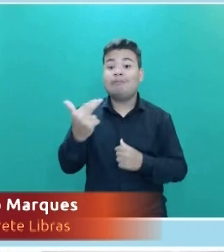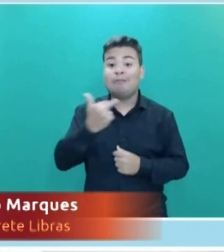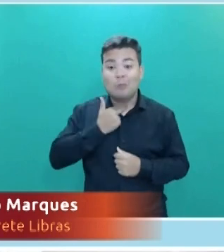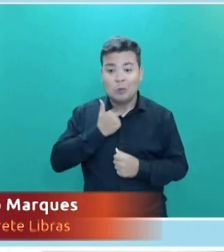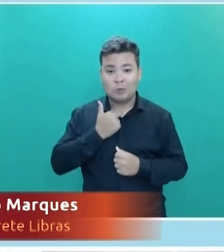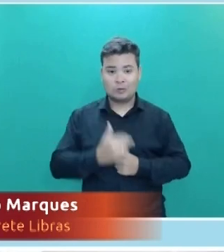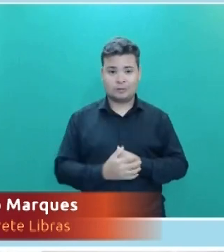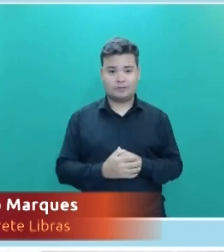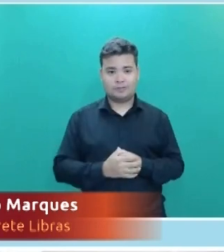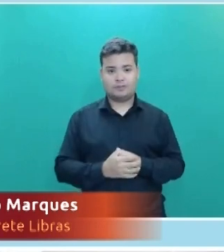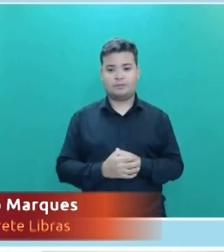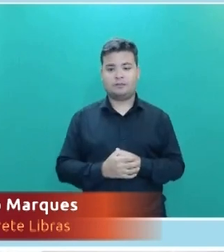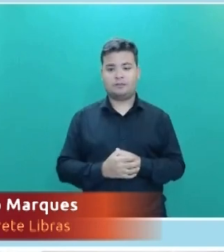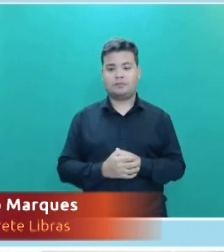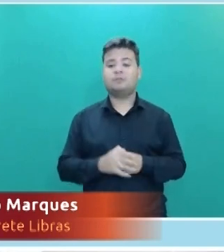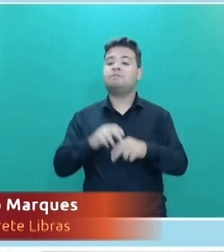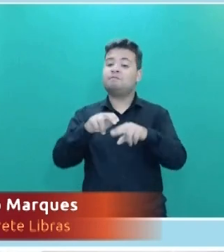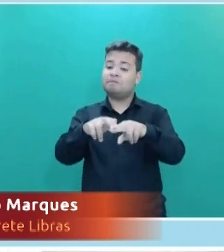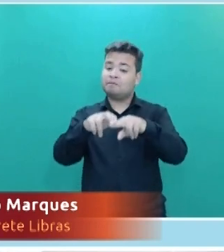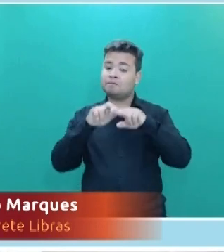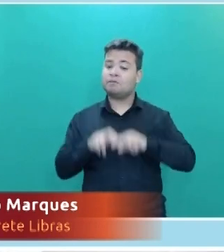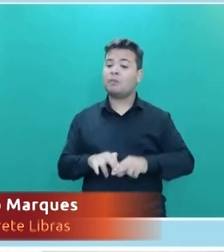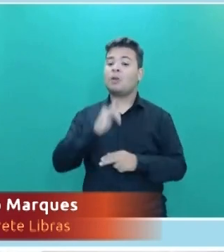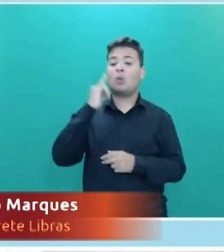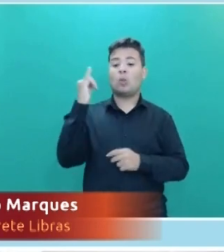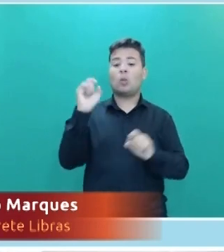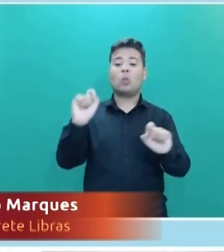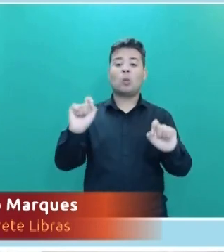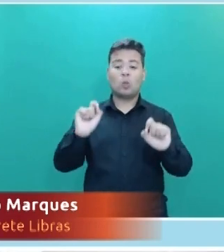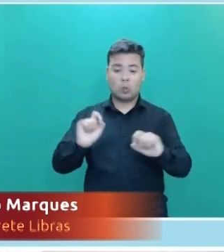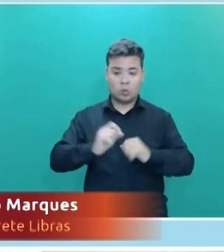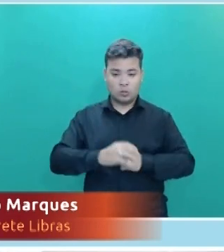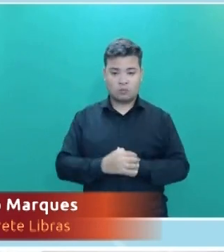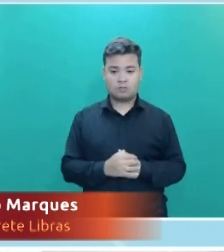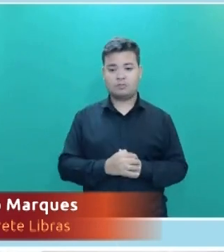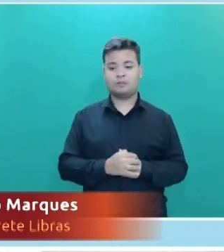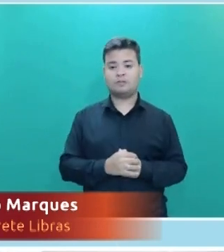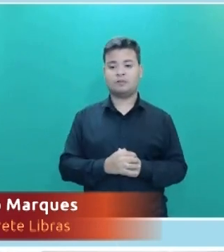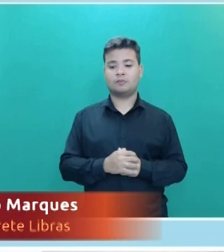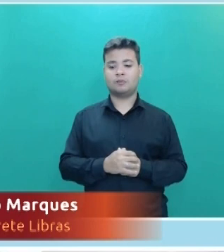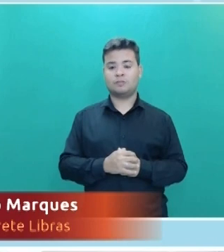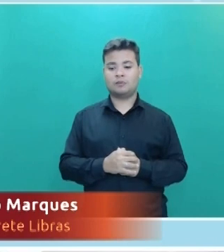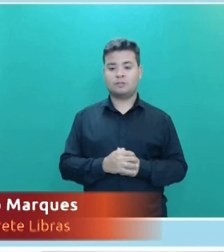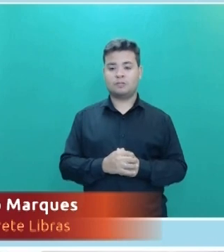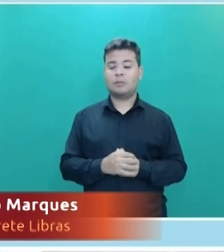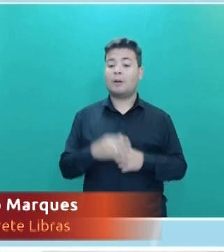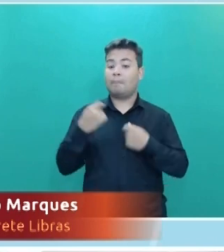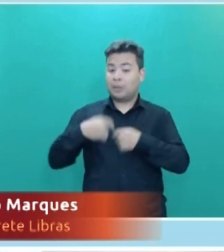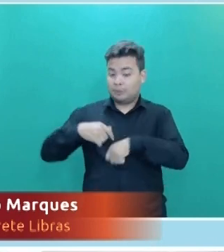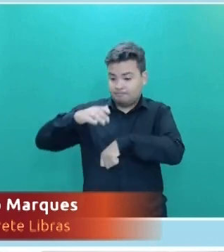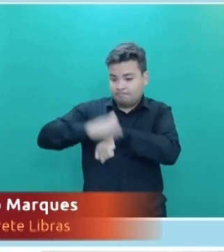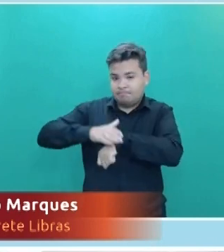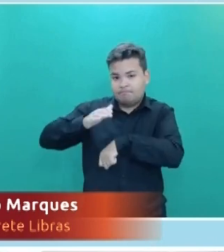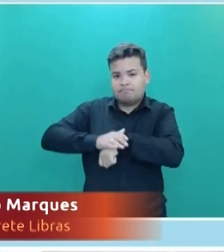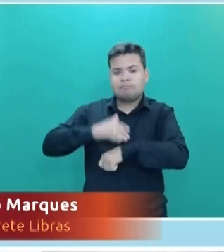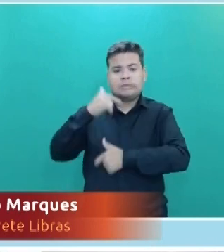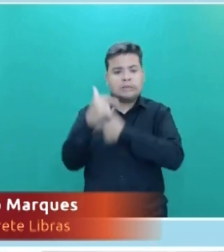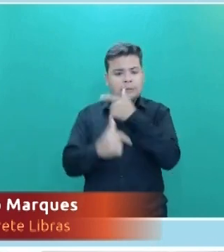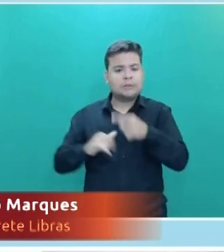é necessário que haja um conjunto de medidas voltado